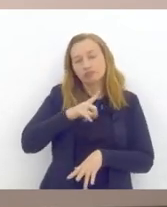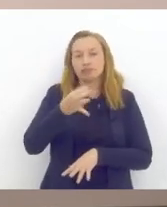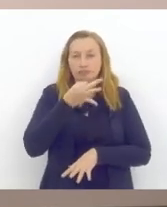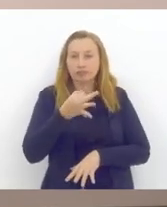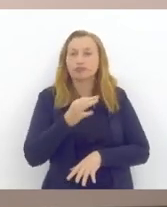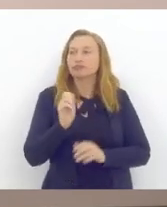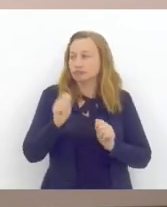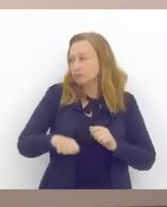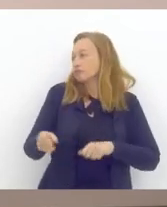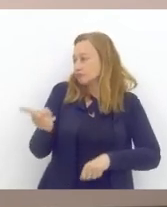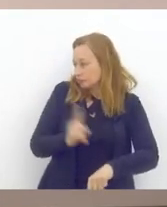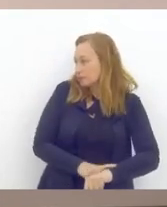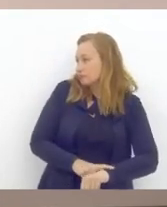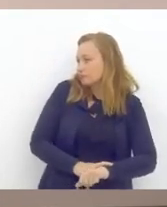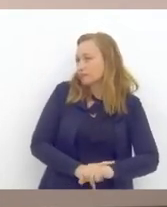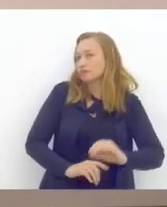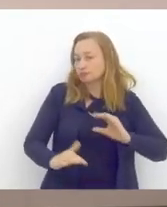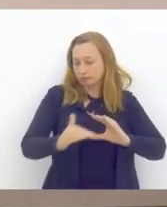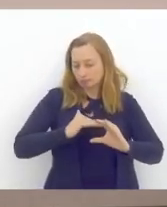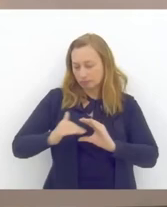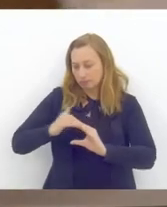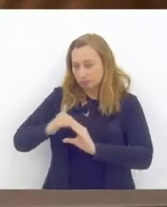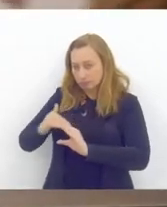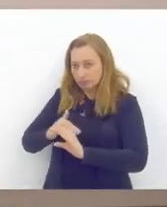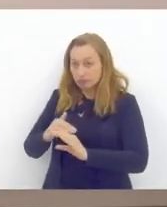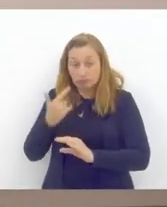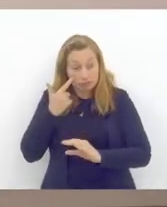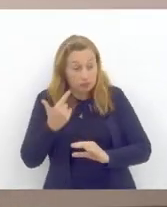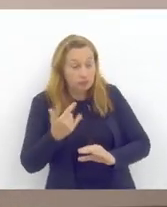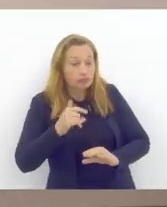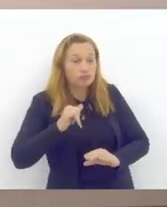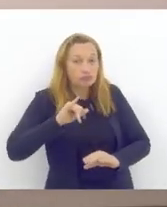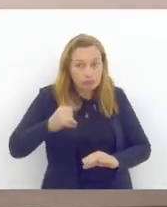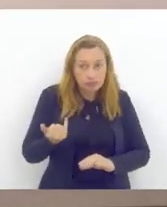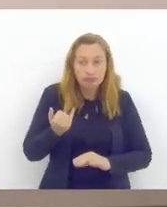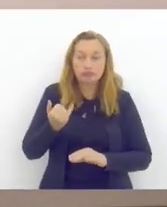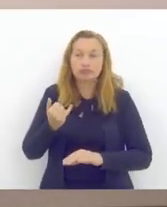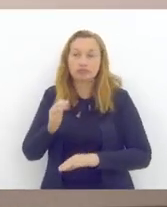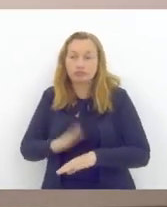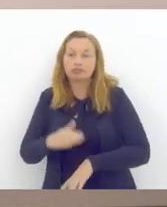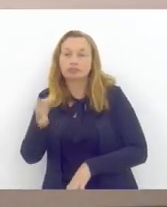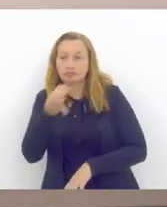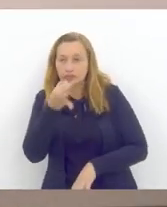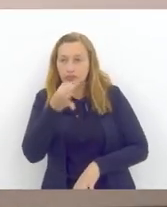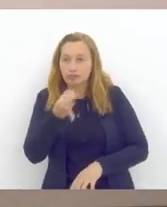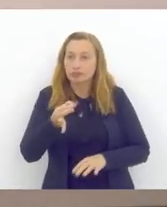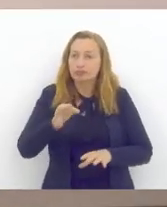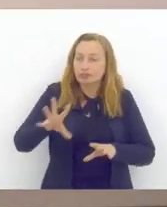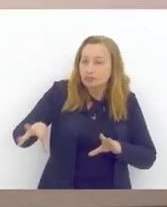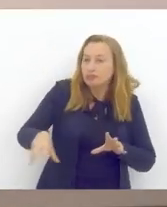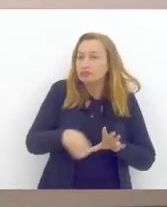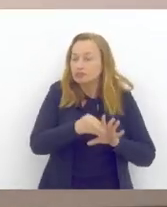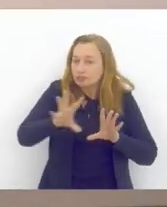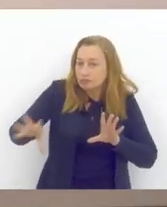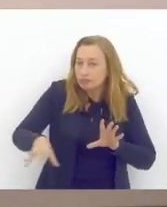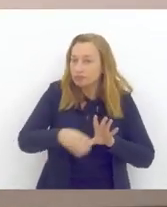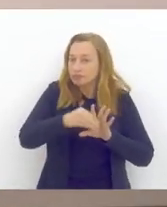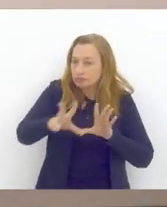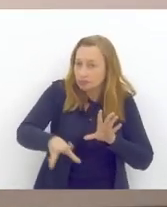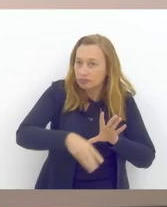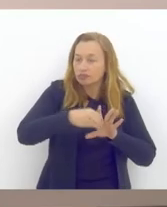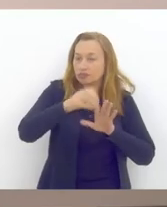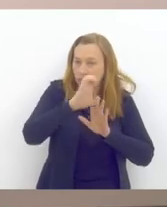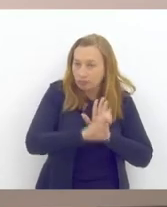ainda dá para mandar pelos nossos e-mails institucionais, que a gente tenta aproveitar uma outra sugestão e subemendando as emendas presentes, para